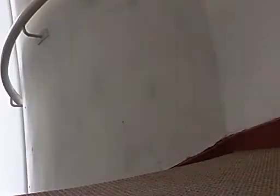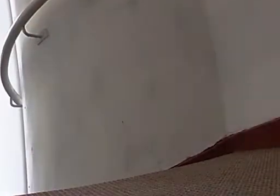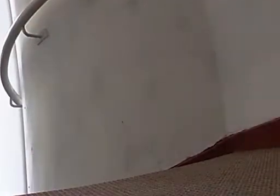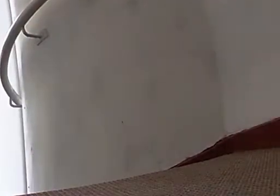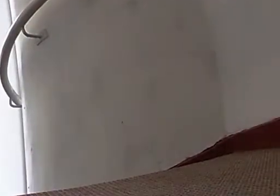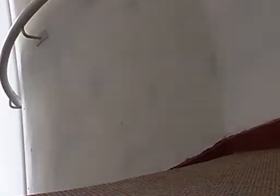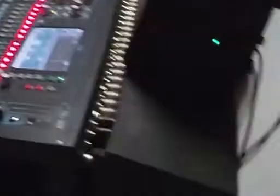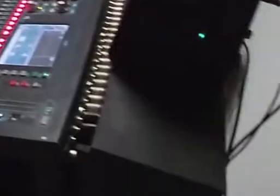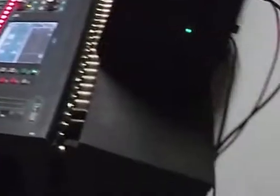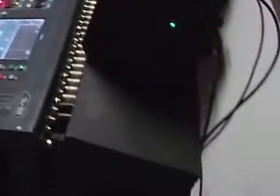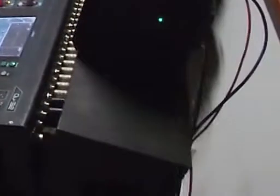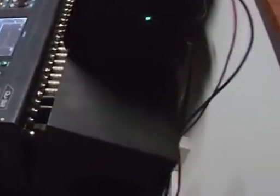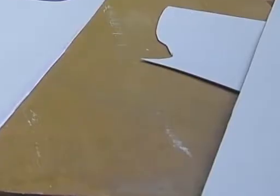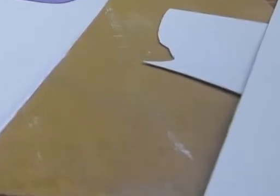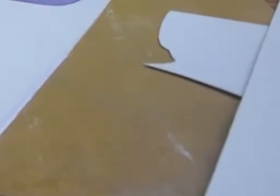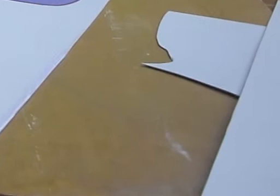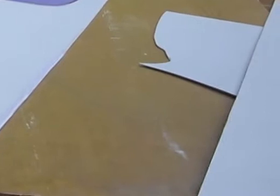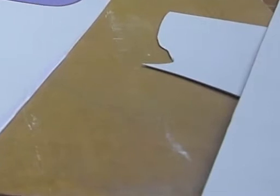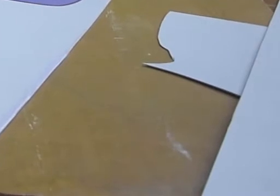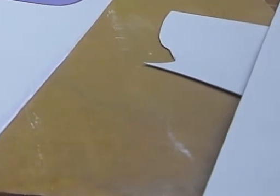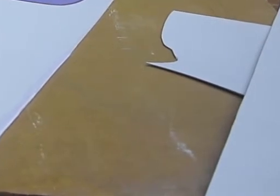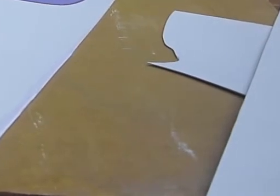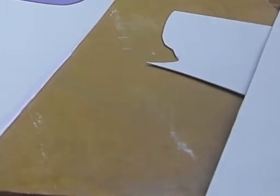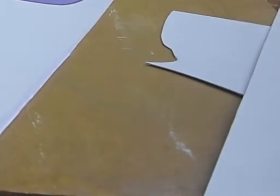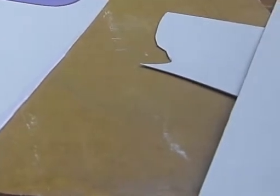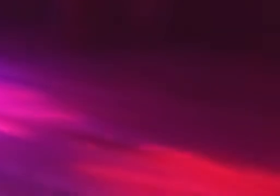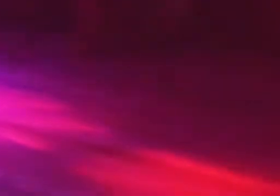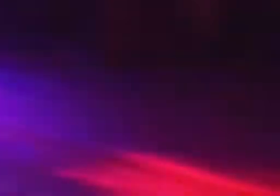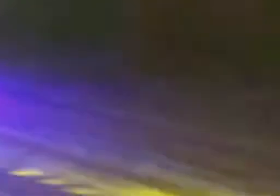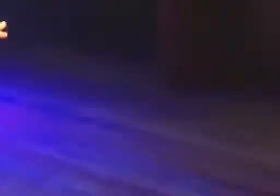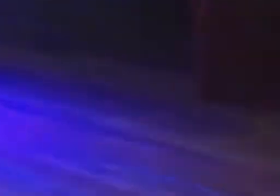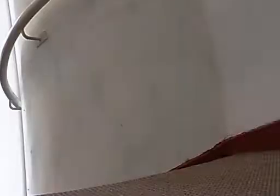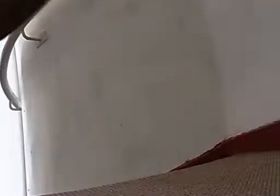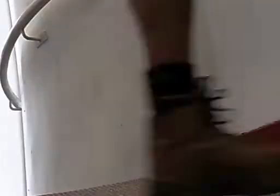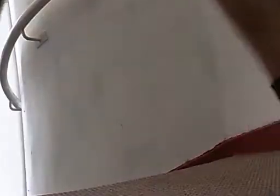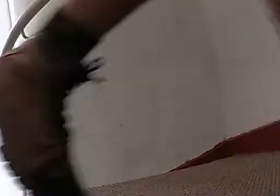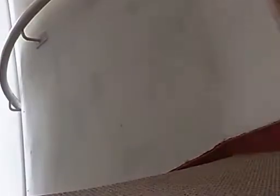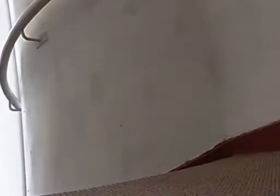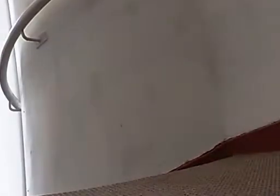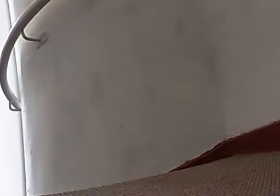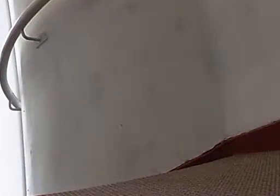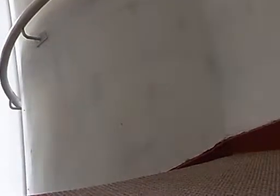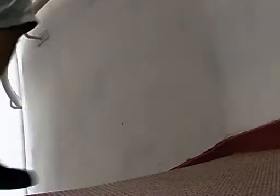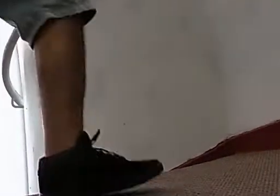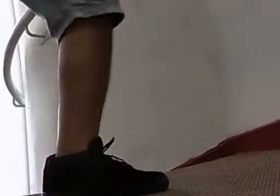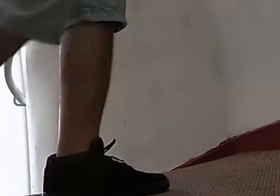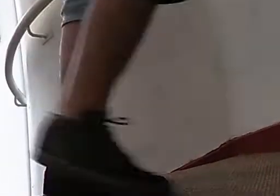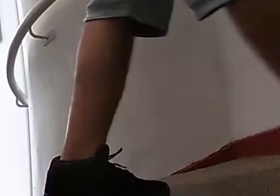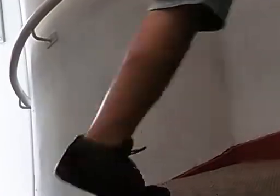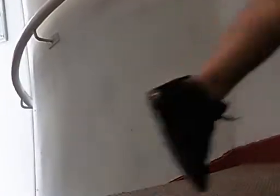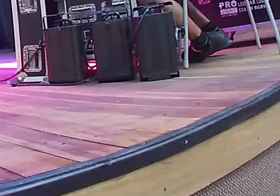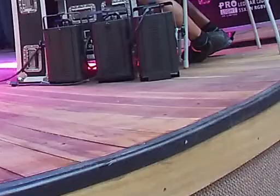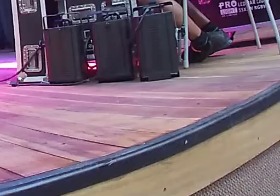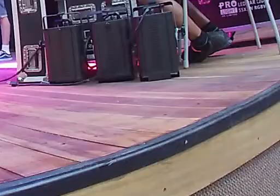movimentos de um corpo que vibra. Afinal, não precisamos entender tudo. A vida e a morte têm seus mistérios. Isso depende